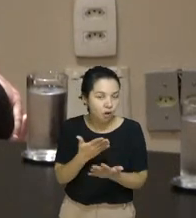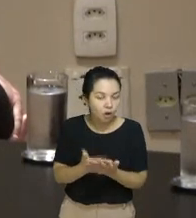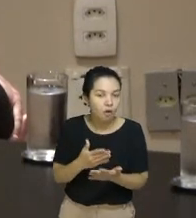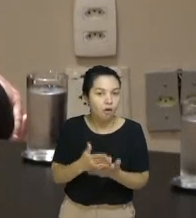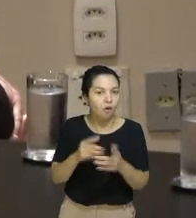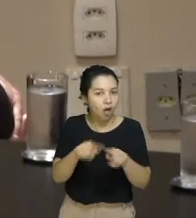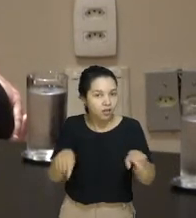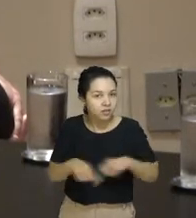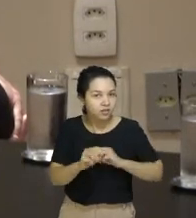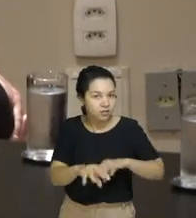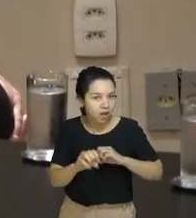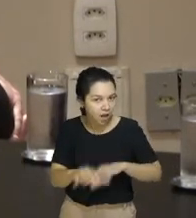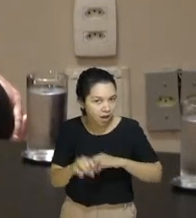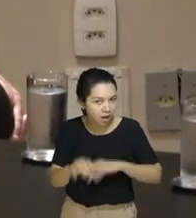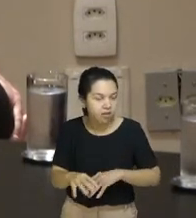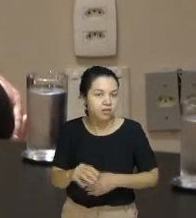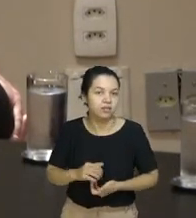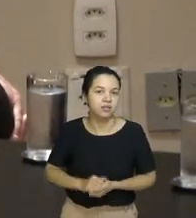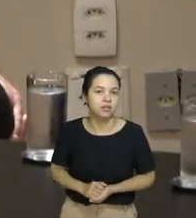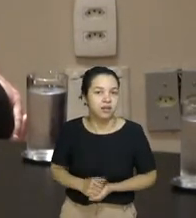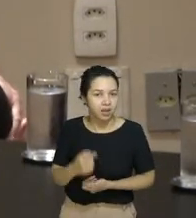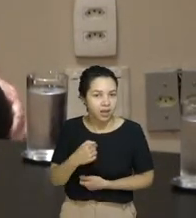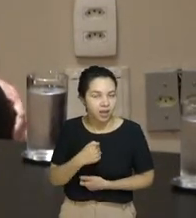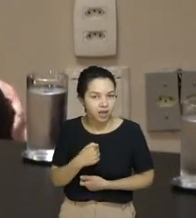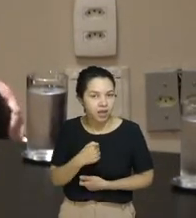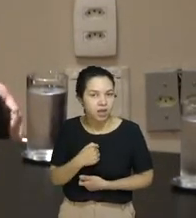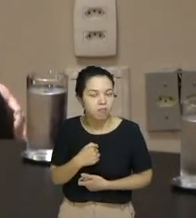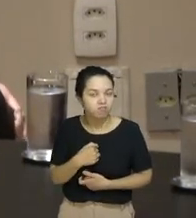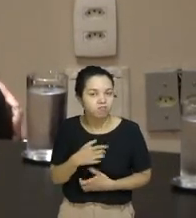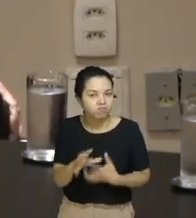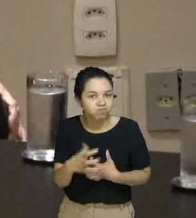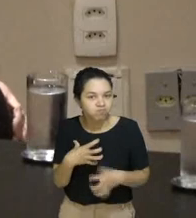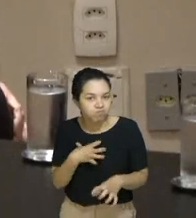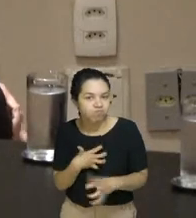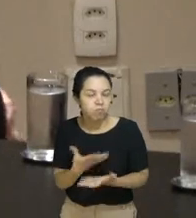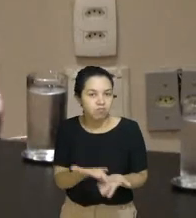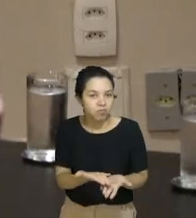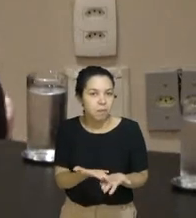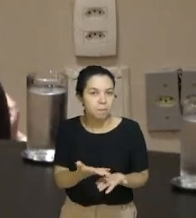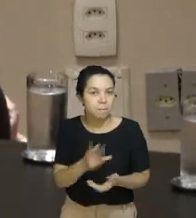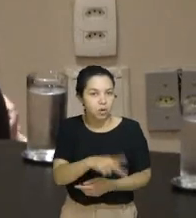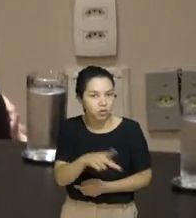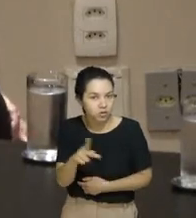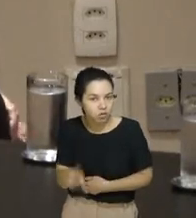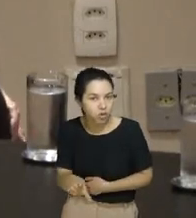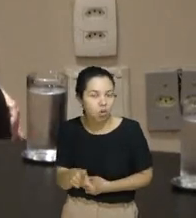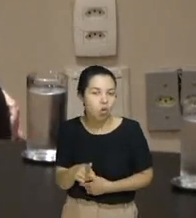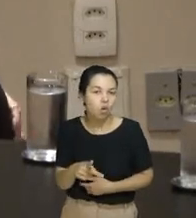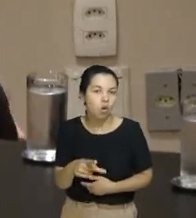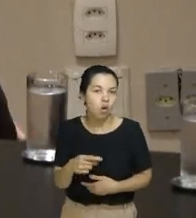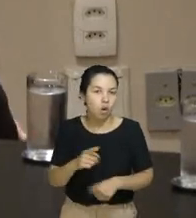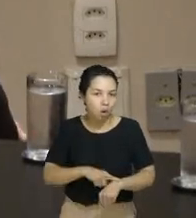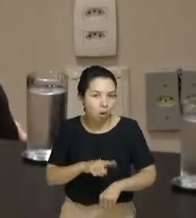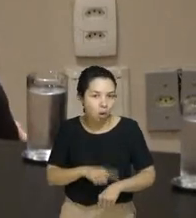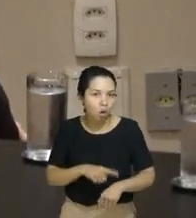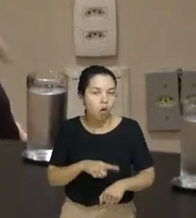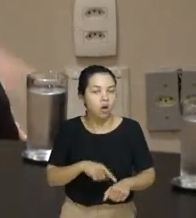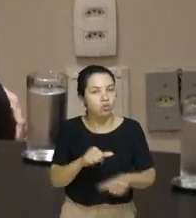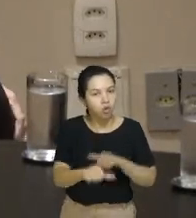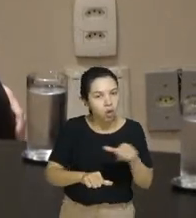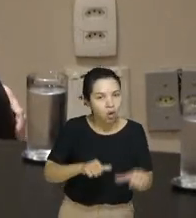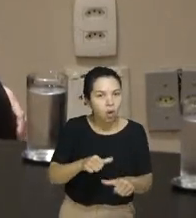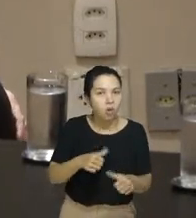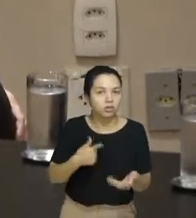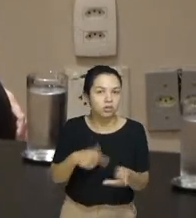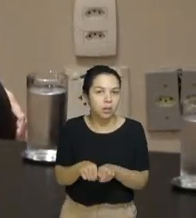Então, eu me solidarizo com o professor, eu disponibilizo um horário para a gente fazer esse trabalho de orientar a escola, de